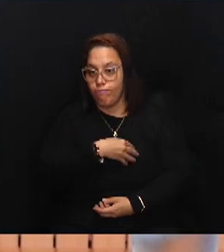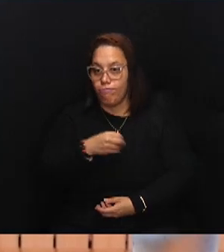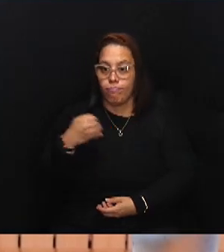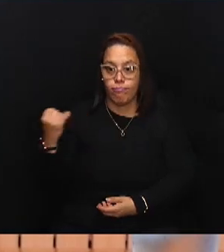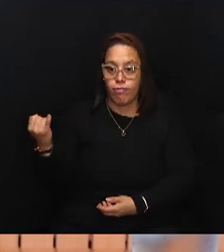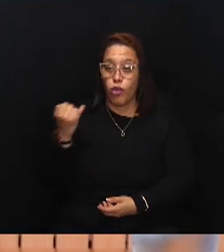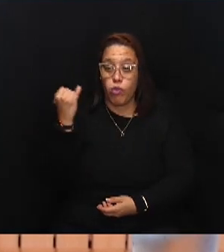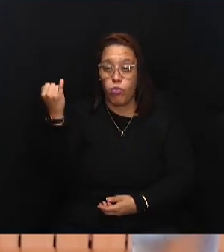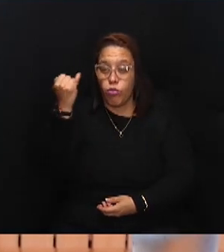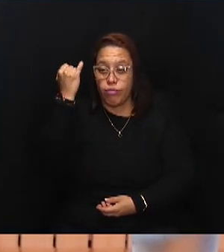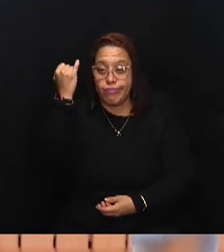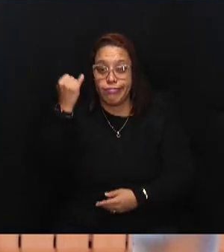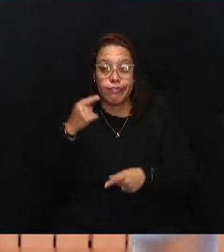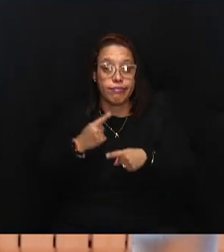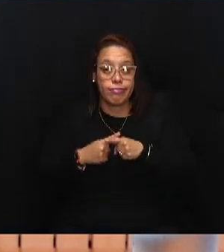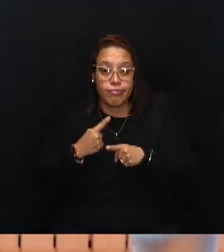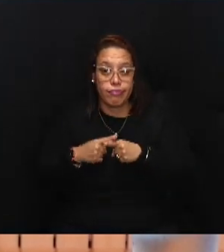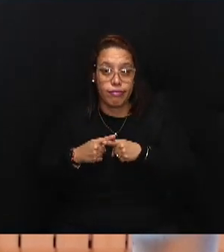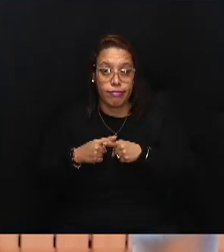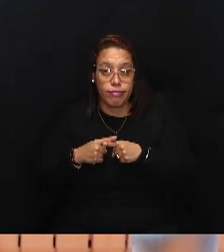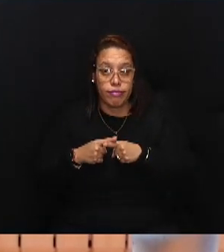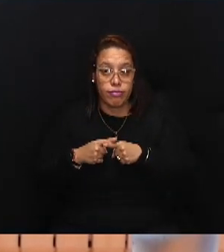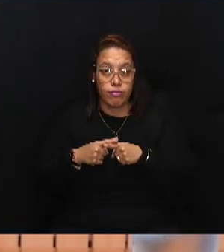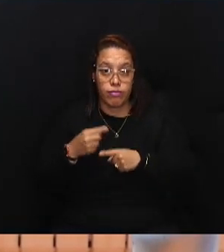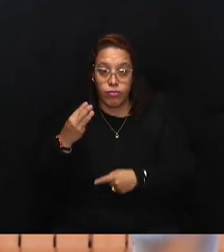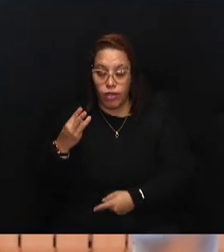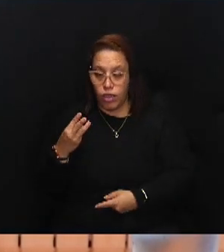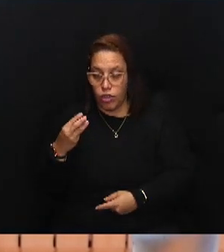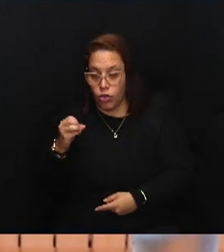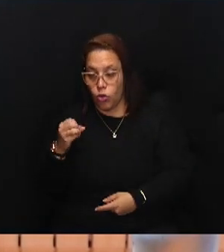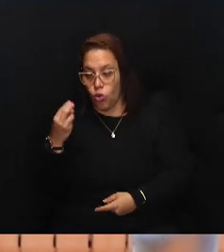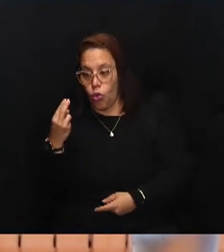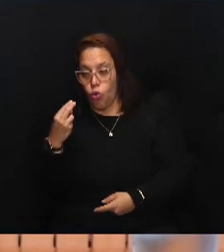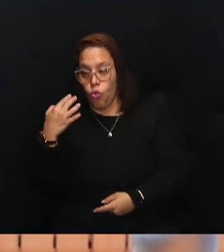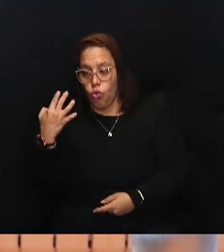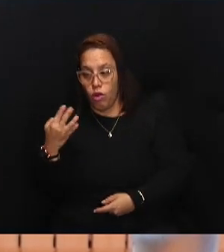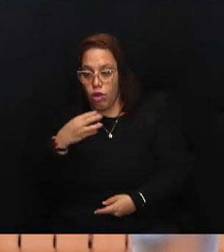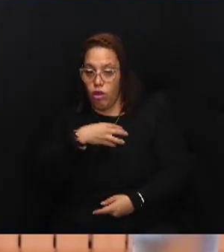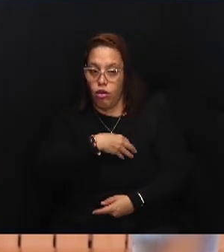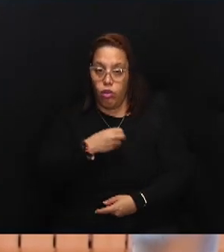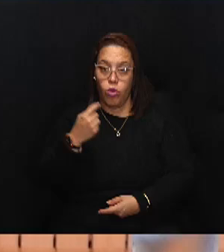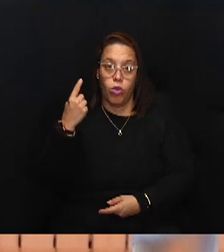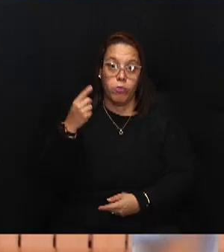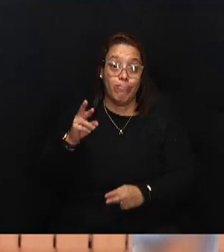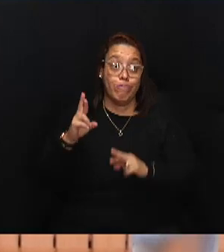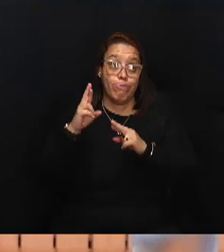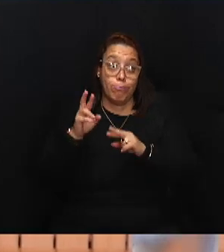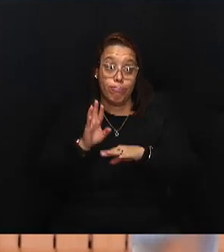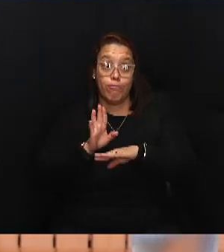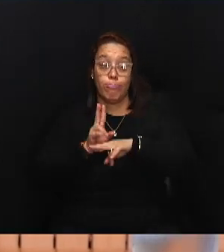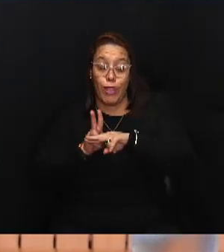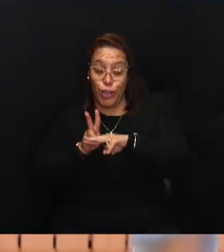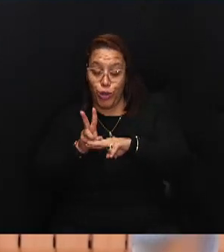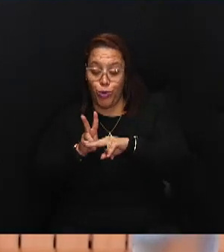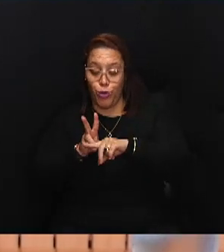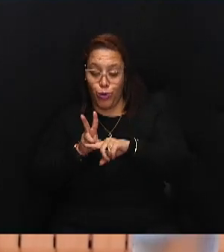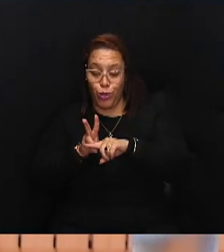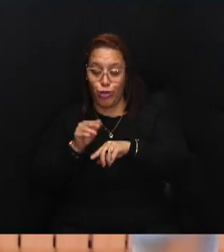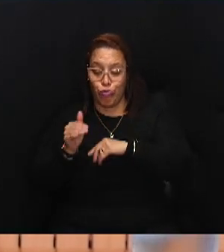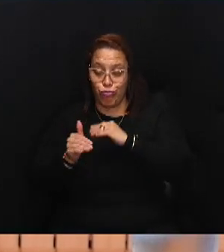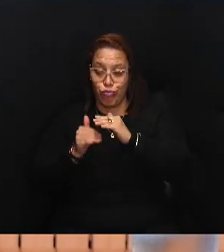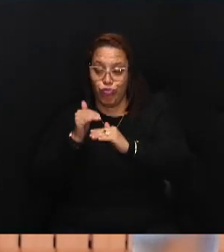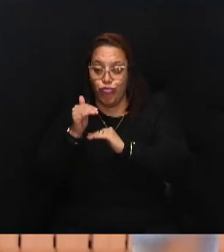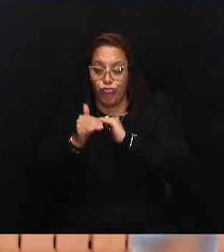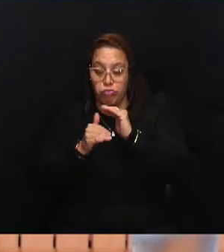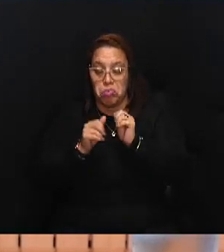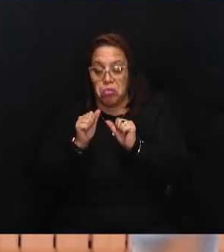filhos são importantes demais, porque se você tem 3 ou 4 filhos, pelo menos um vamos torcer que cuida da gente, que isso faz parte do processo, né? Que às vezes